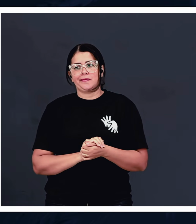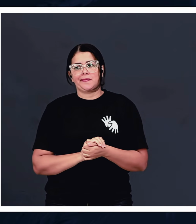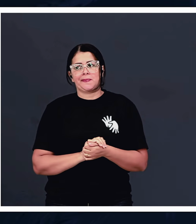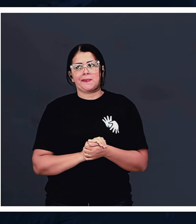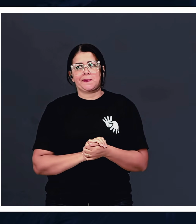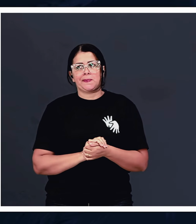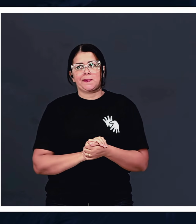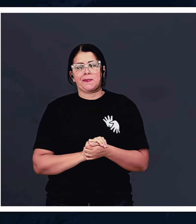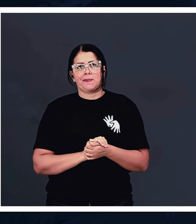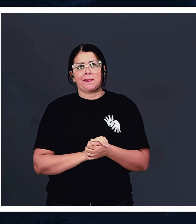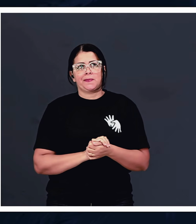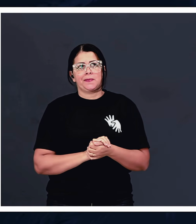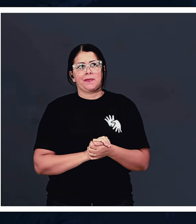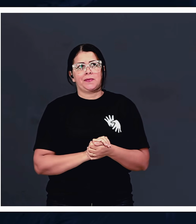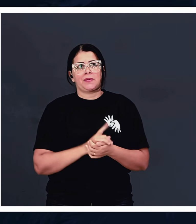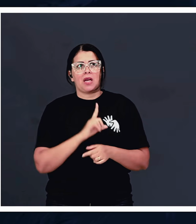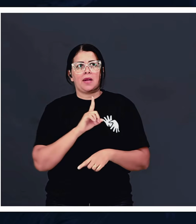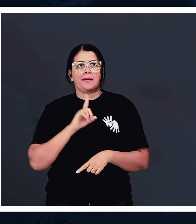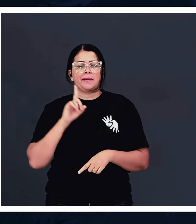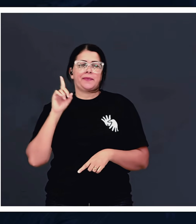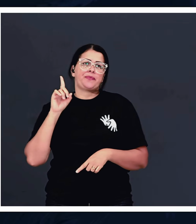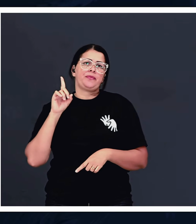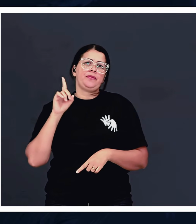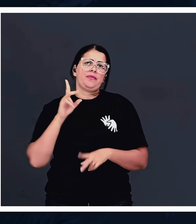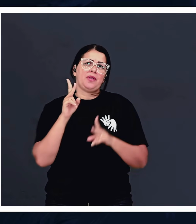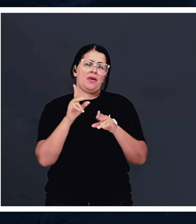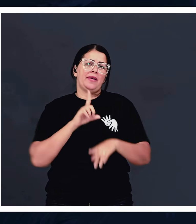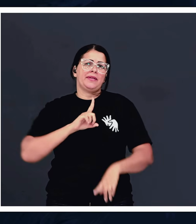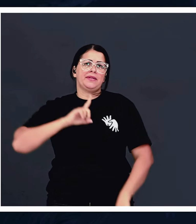Deus nos trouxe a este lugar, e esse mesmo Deus